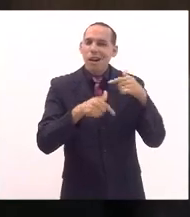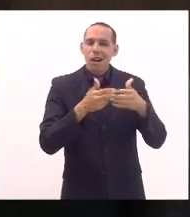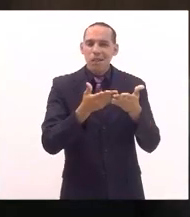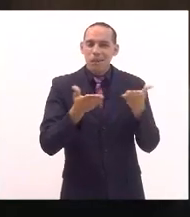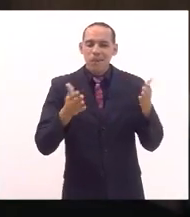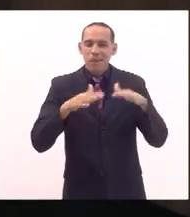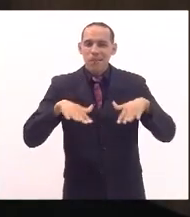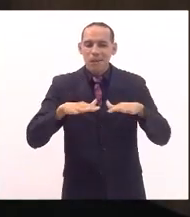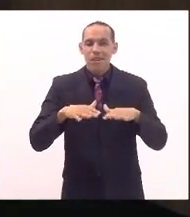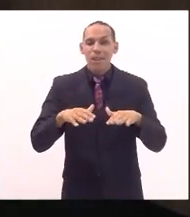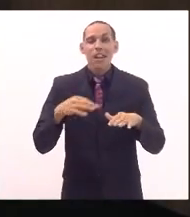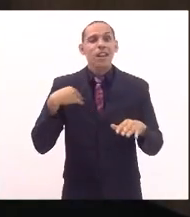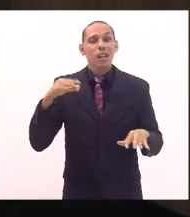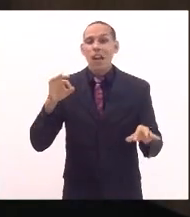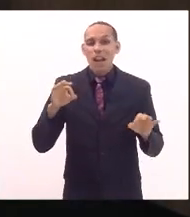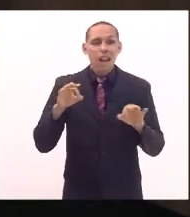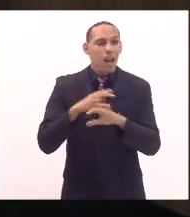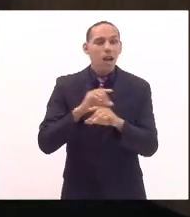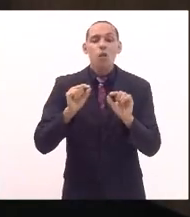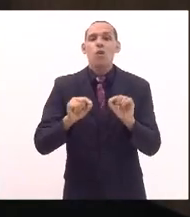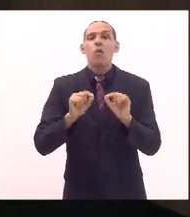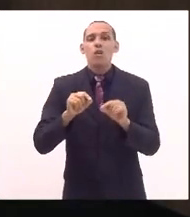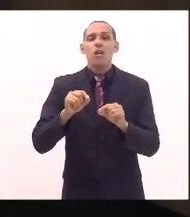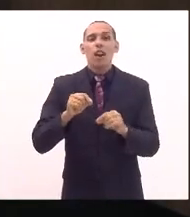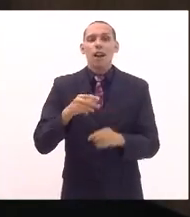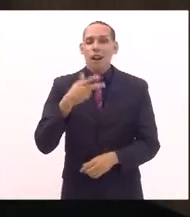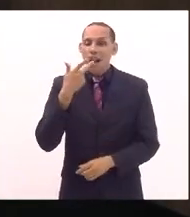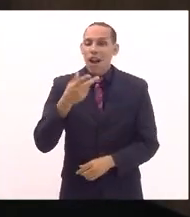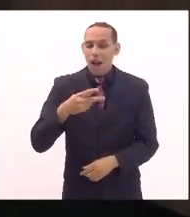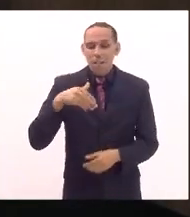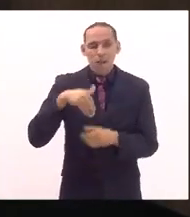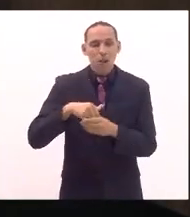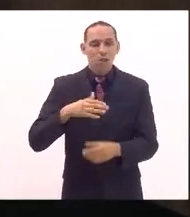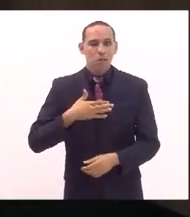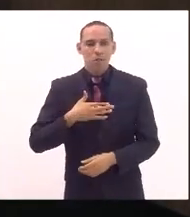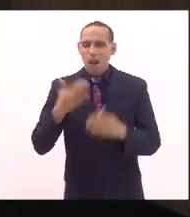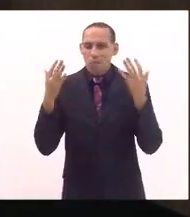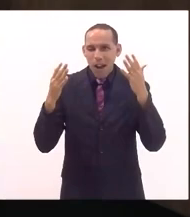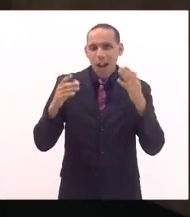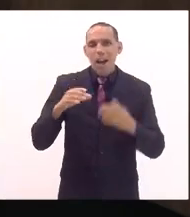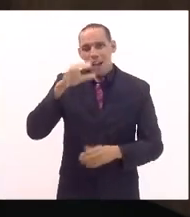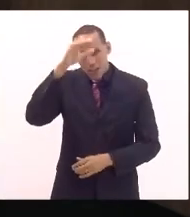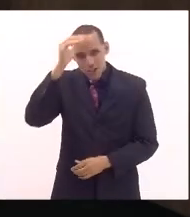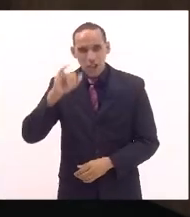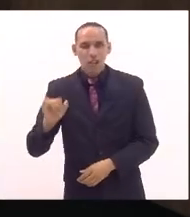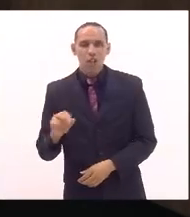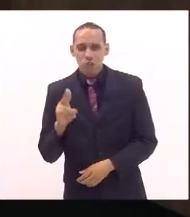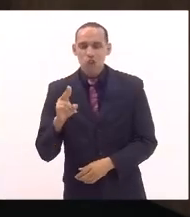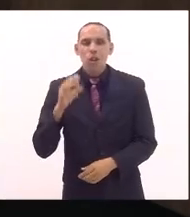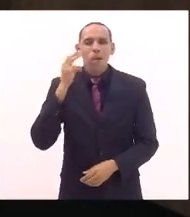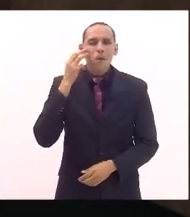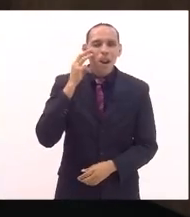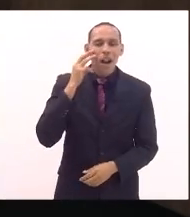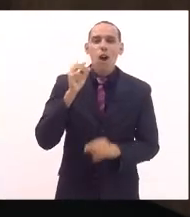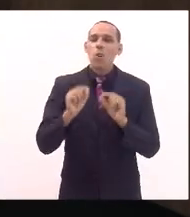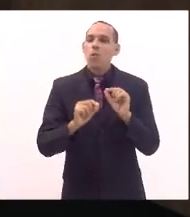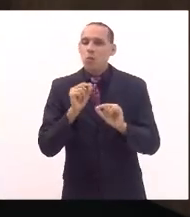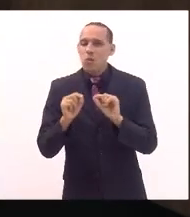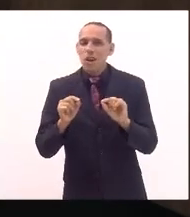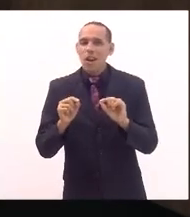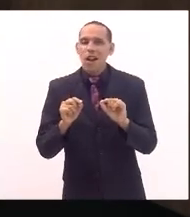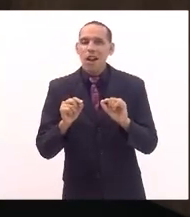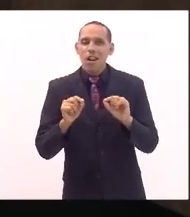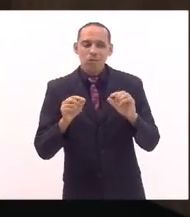e Pra finalizar eu quero declarar o meu voto parabenizando a deputada tia Ju e o deputado waldeck pela